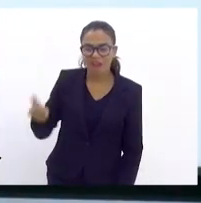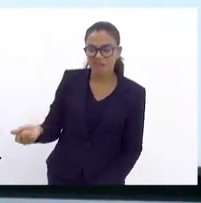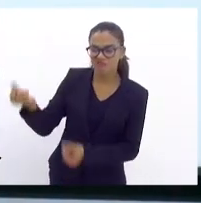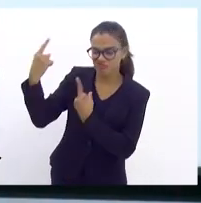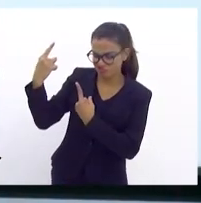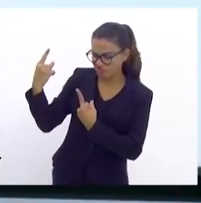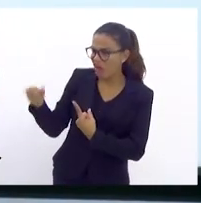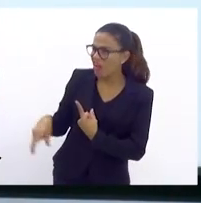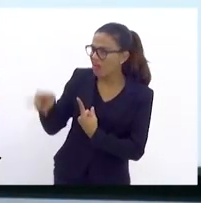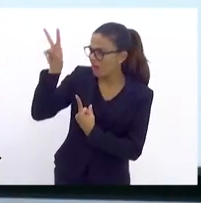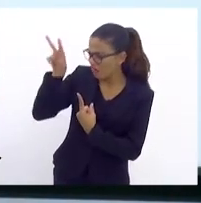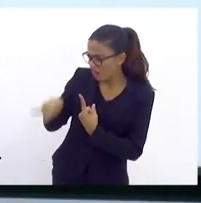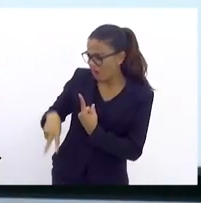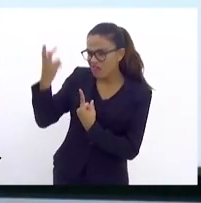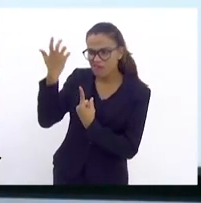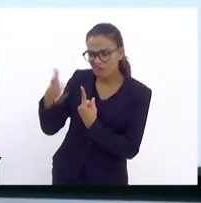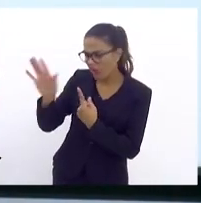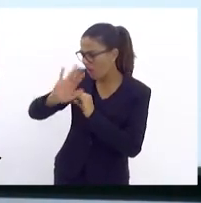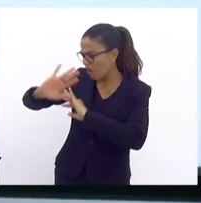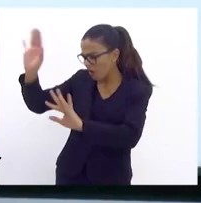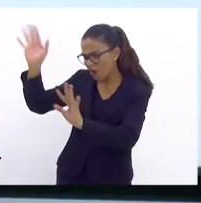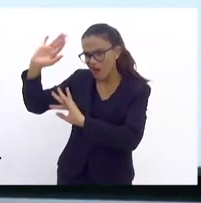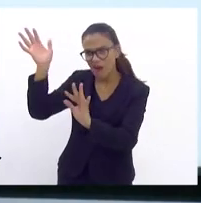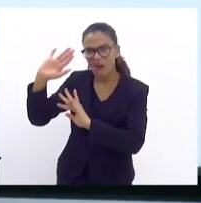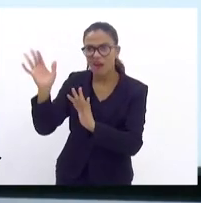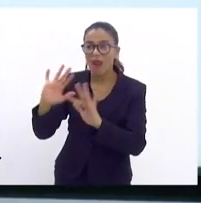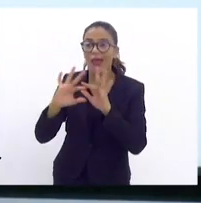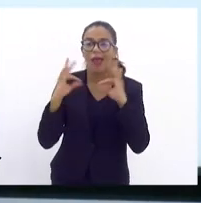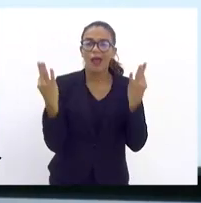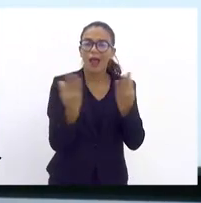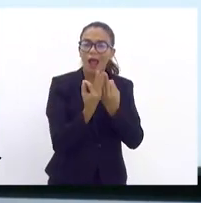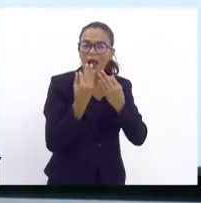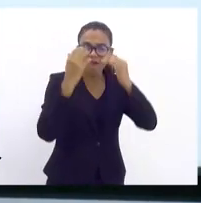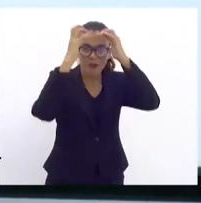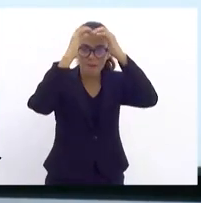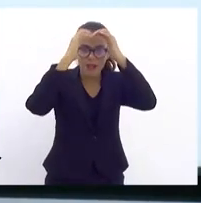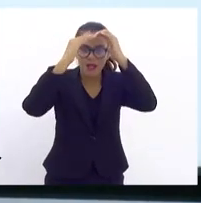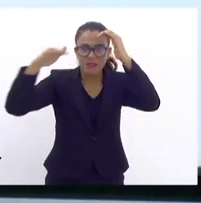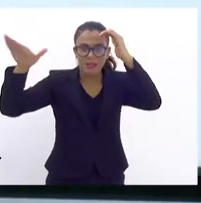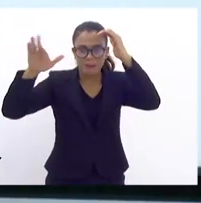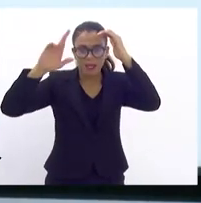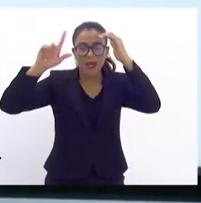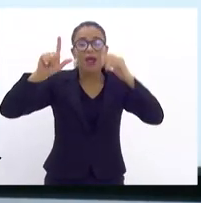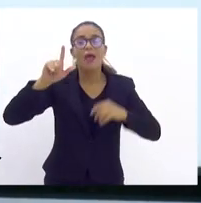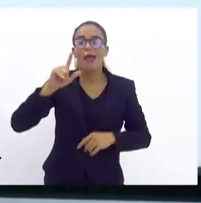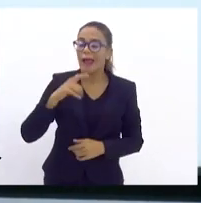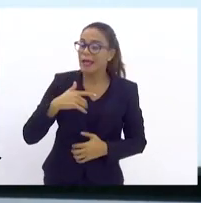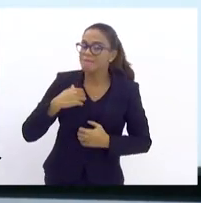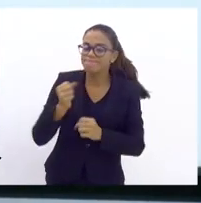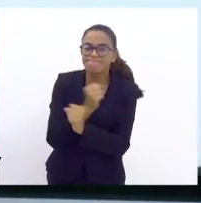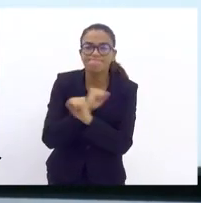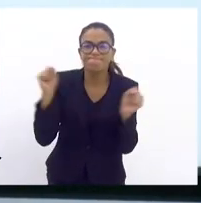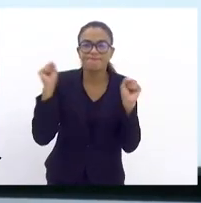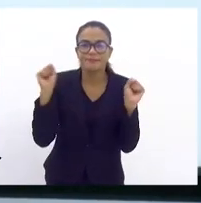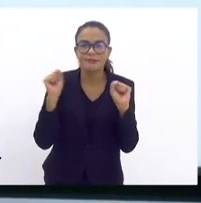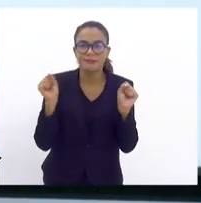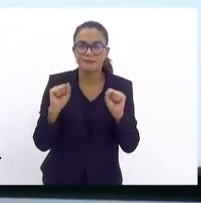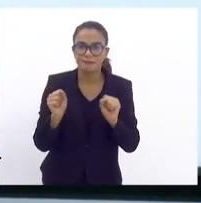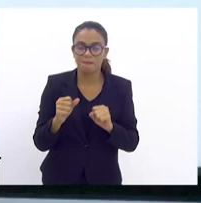estranho é o adulto que ninguém quer e isso para as famílias atípicas é desesperador é desesperador